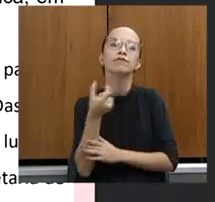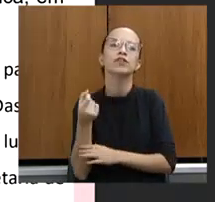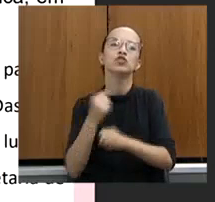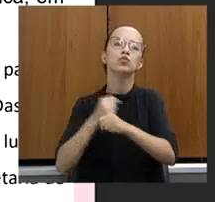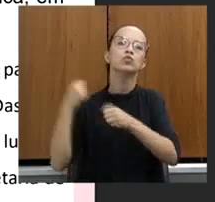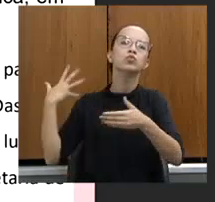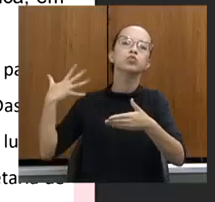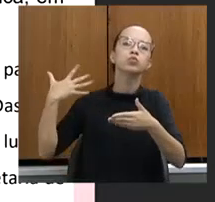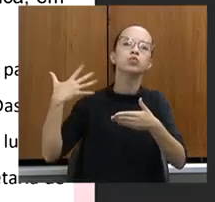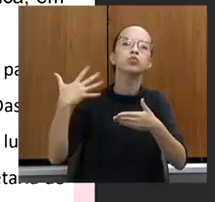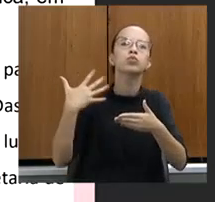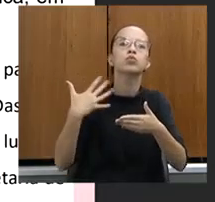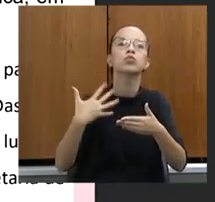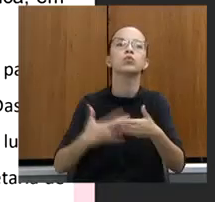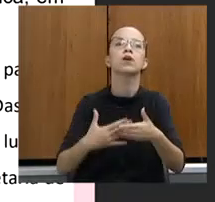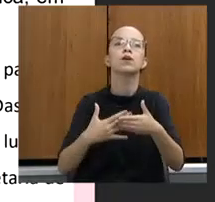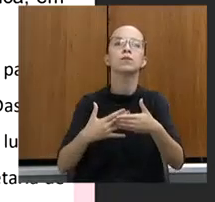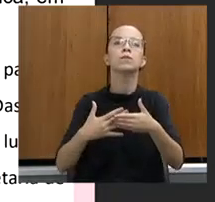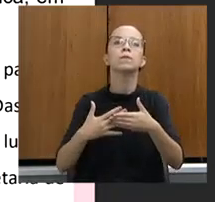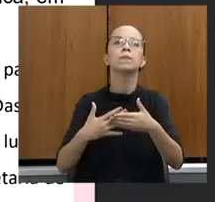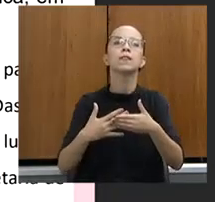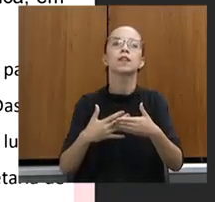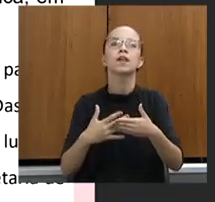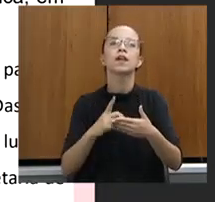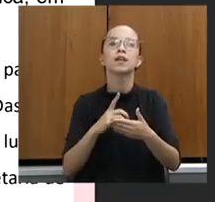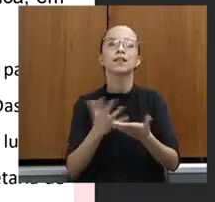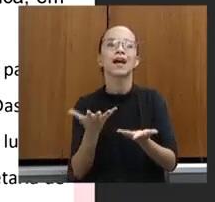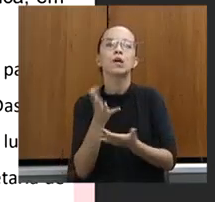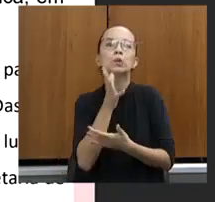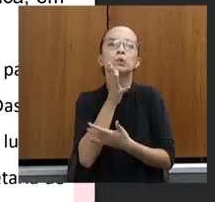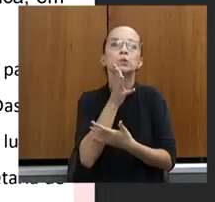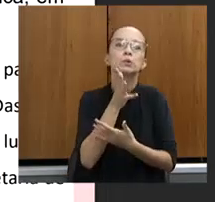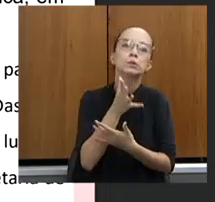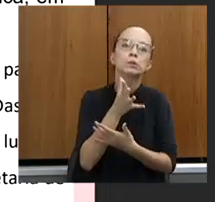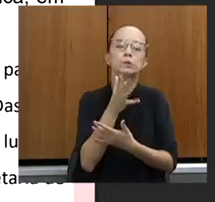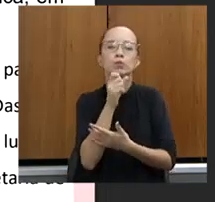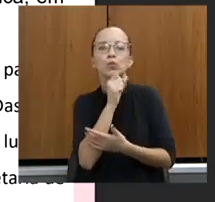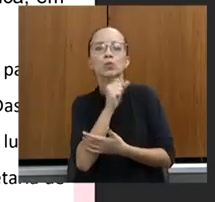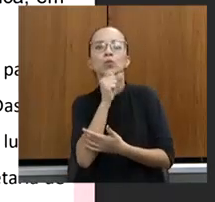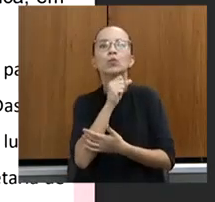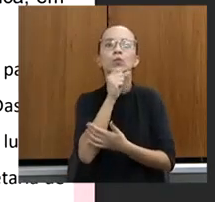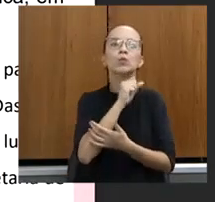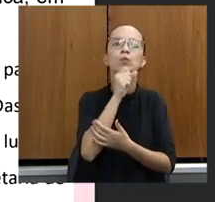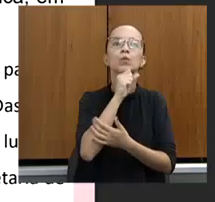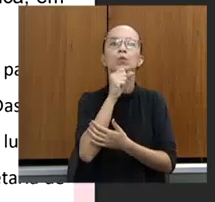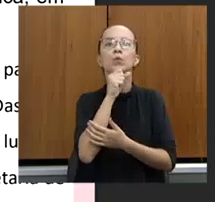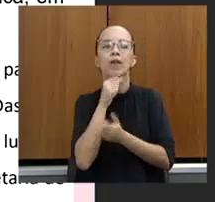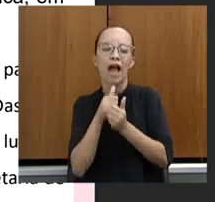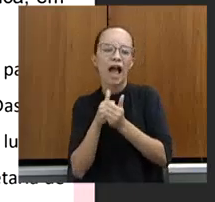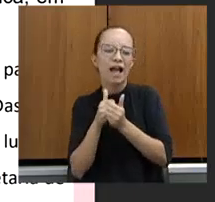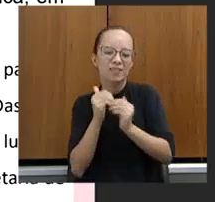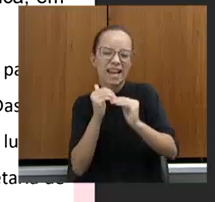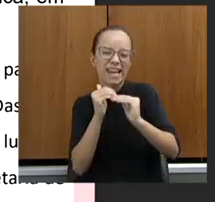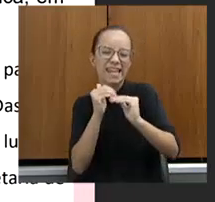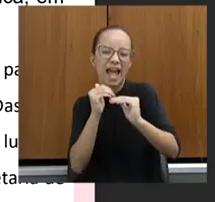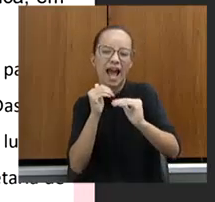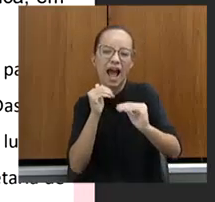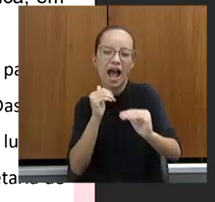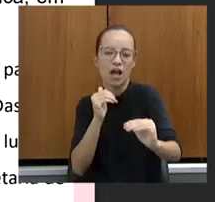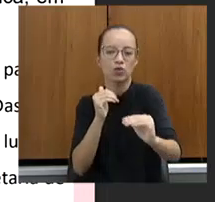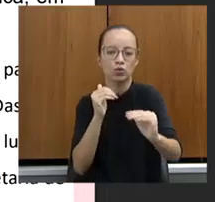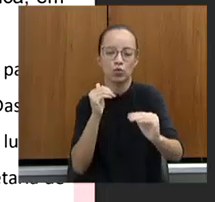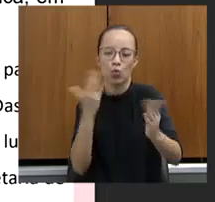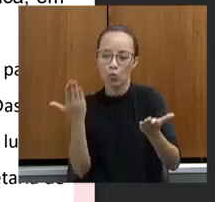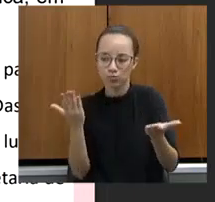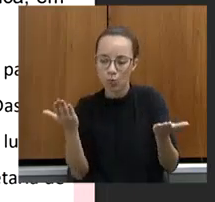já tem 20 anos elaborado e ele tá muito defasado não tá alinhado com que hoje é praticado em